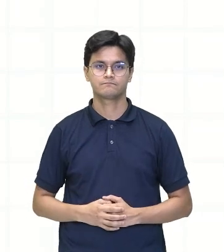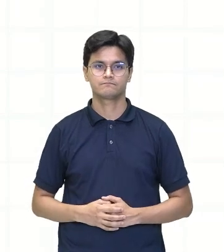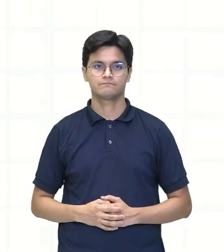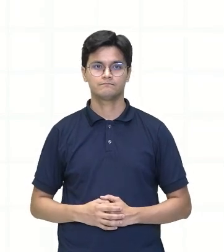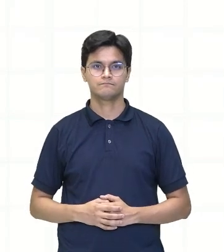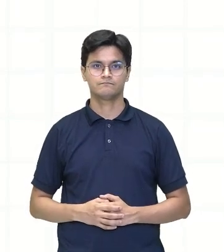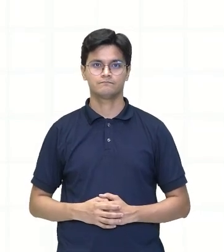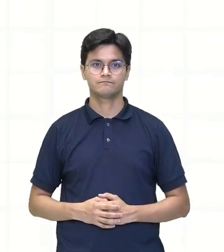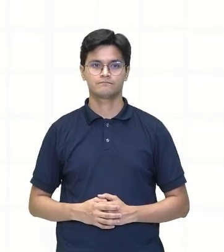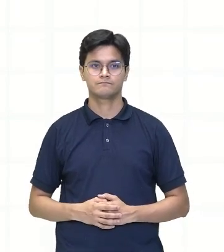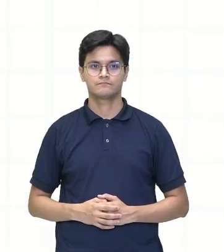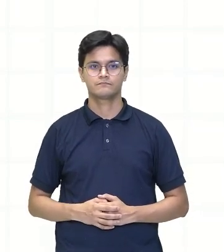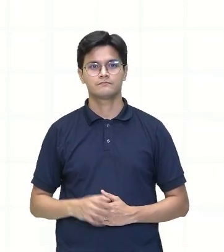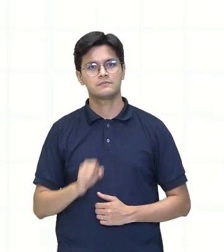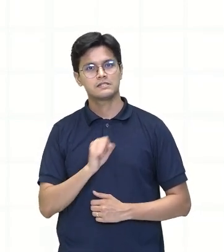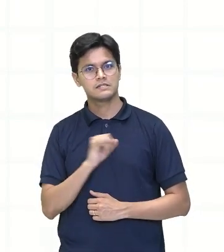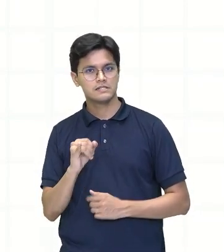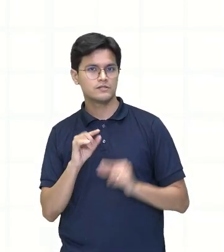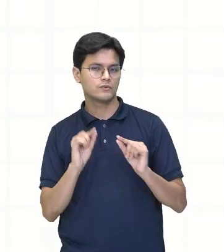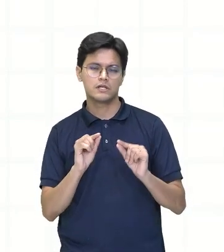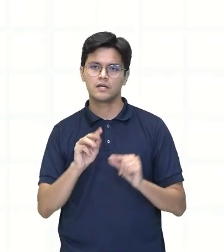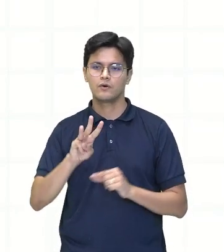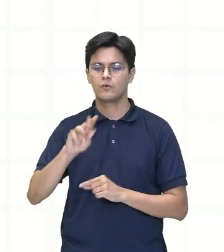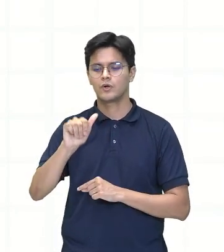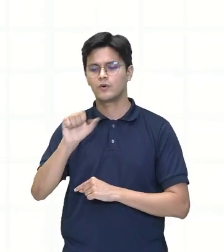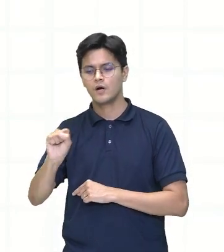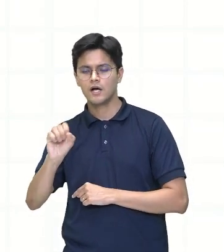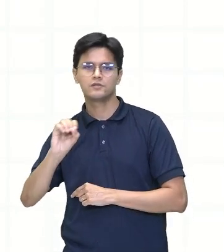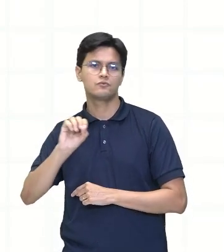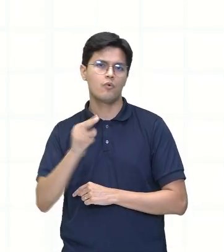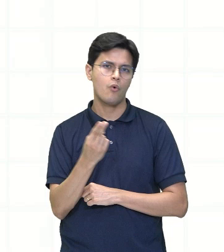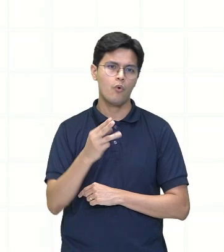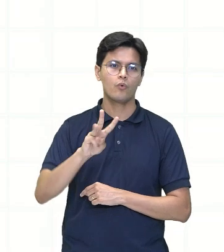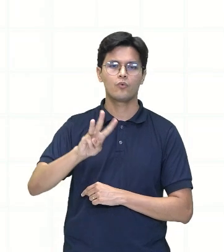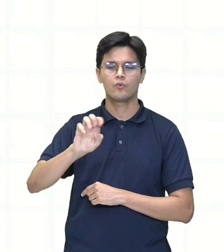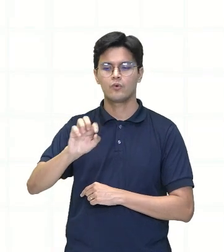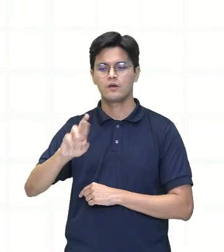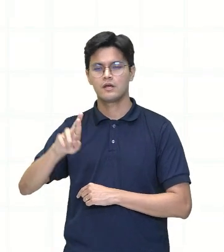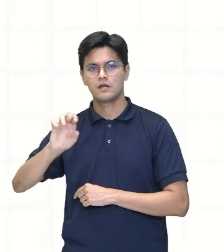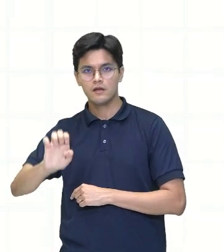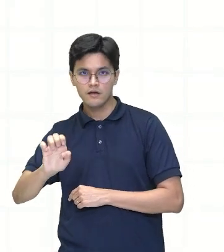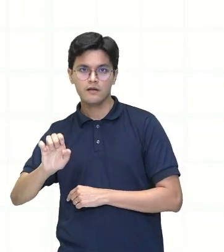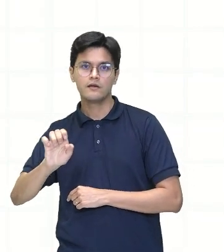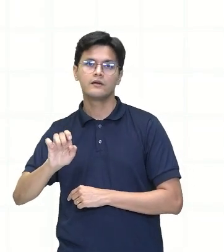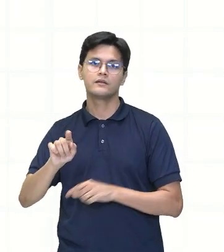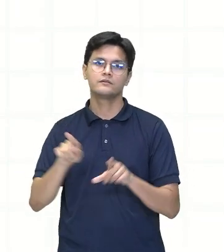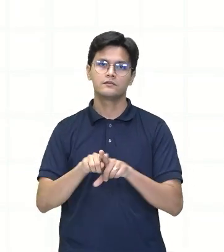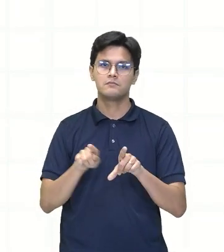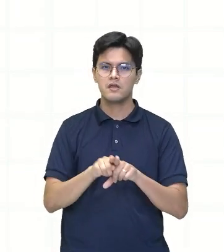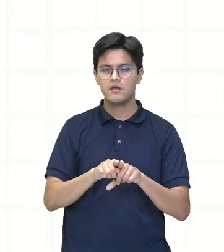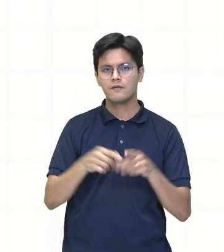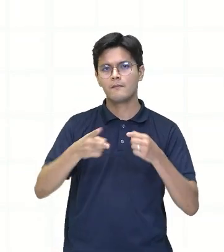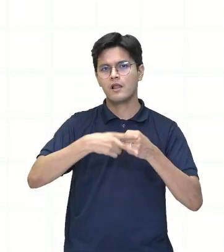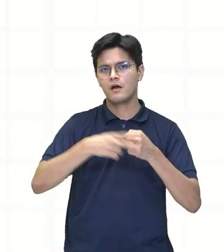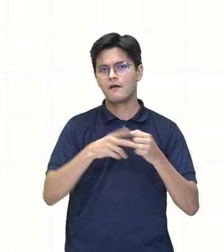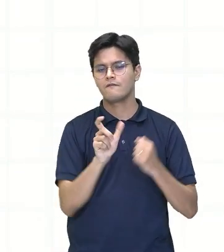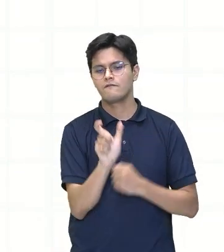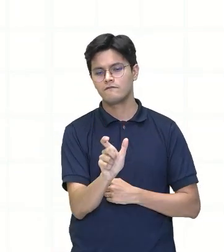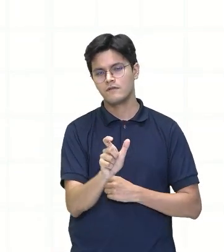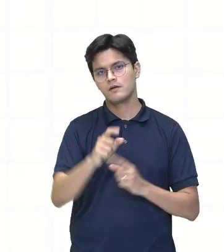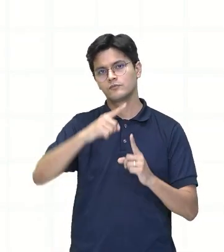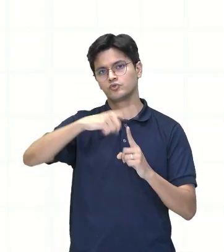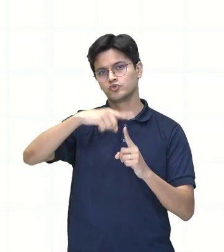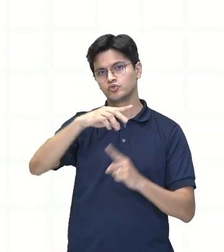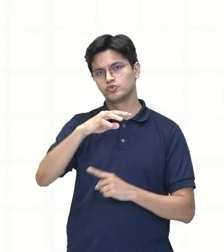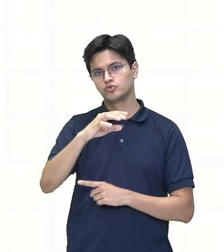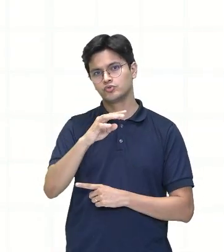Seja was, seja were, o verbo to be na forma do passado, só colocar o not logo ali depois do verbo